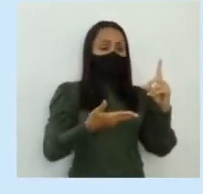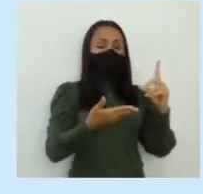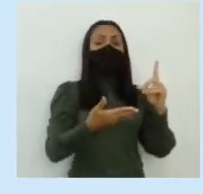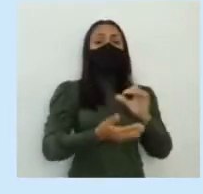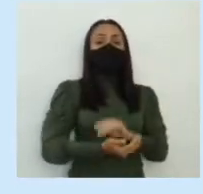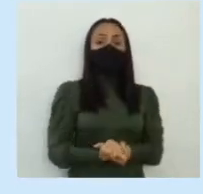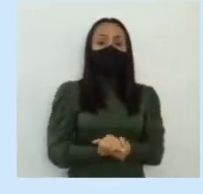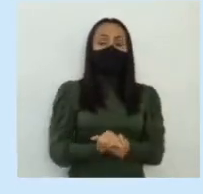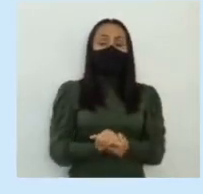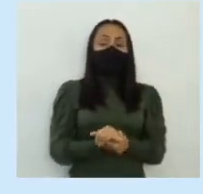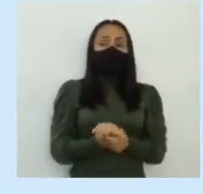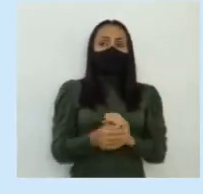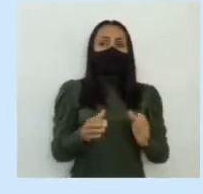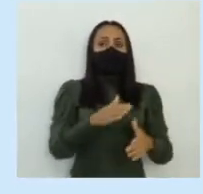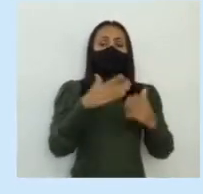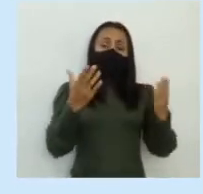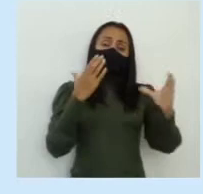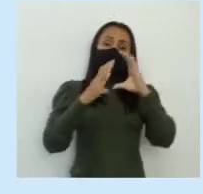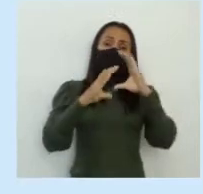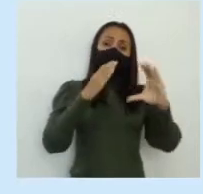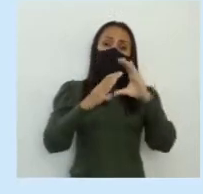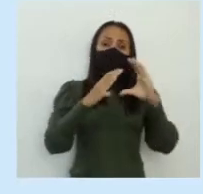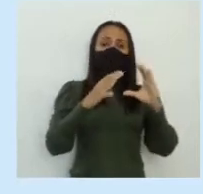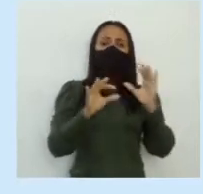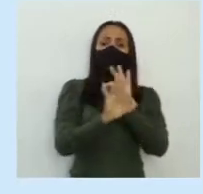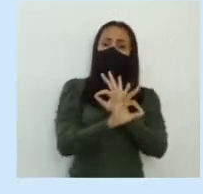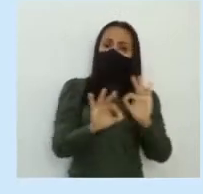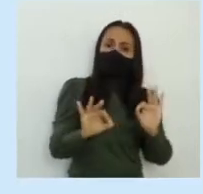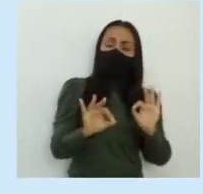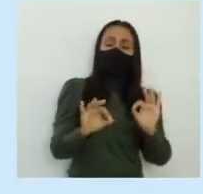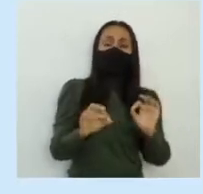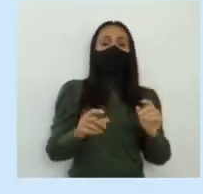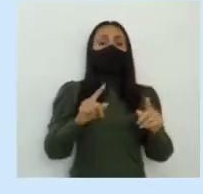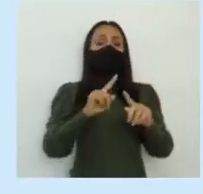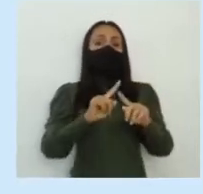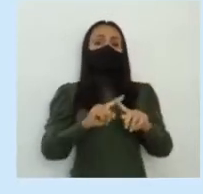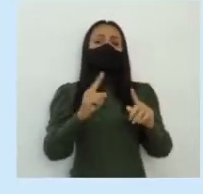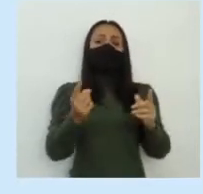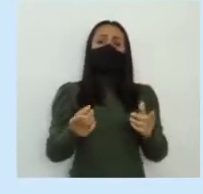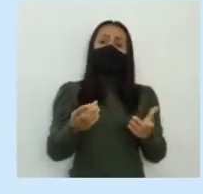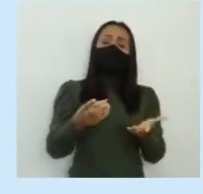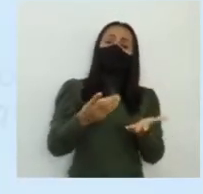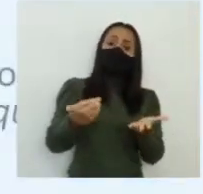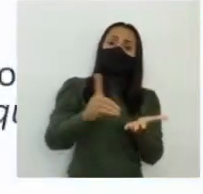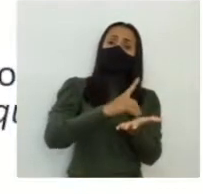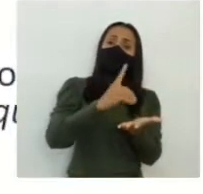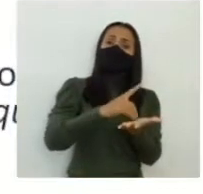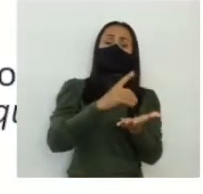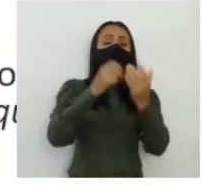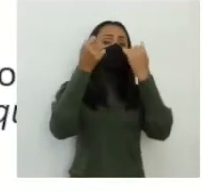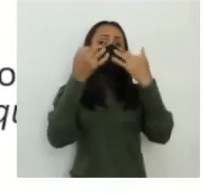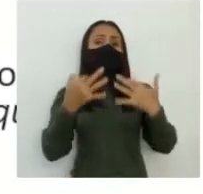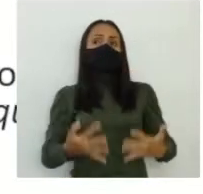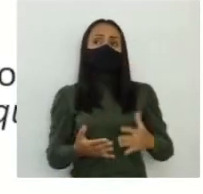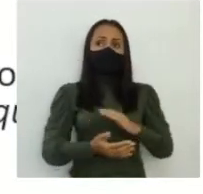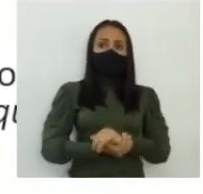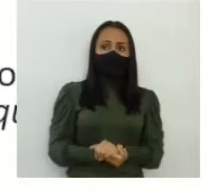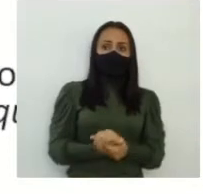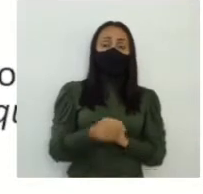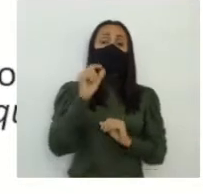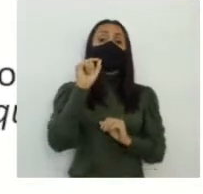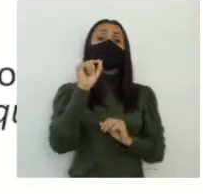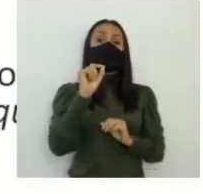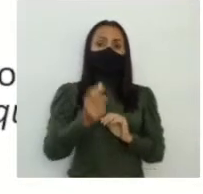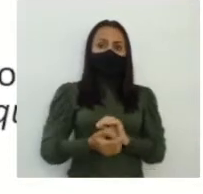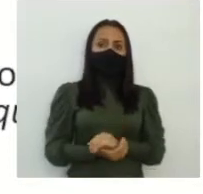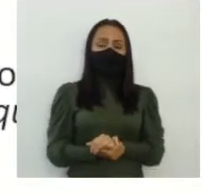gente vai estar nos comunicando eficazmente. Mas o que é que o dicionário fala sobre isso? Vamos ver aqui o que é que o Aurélio